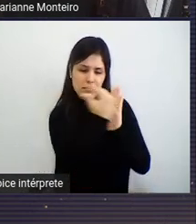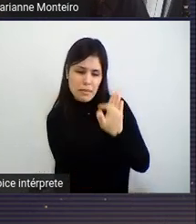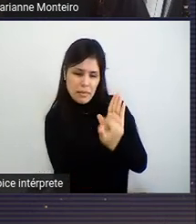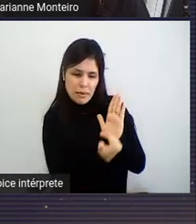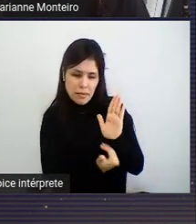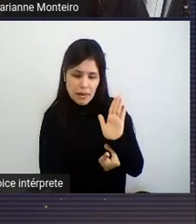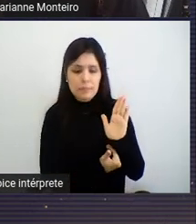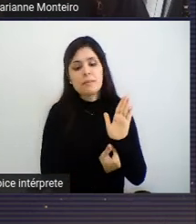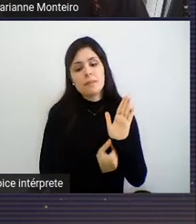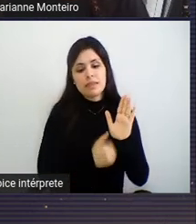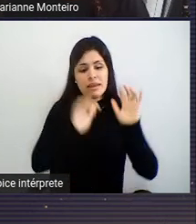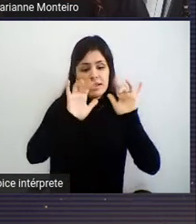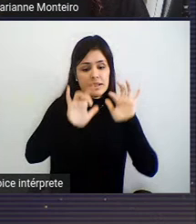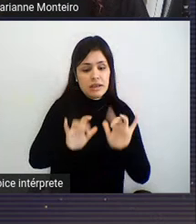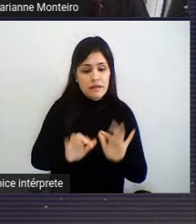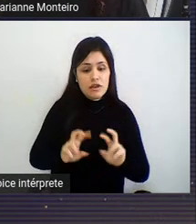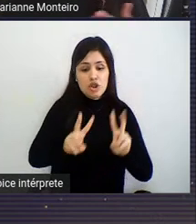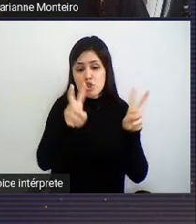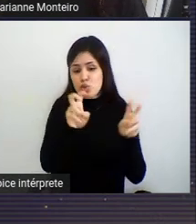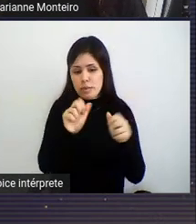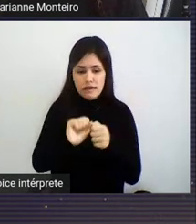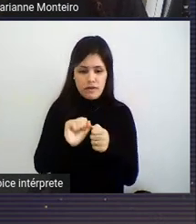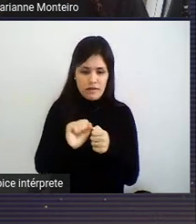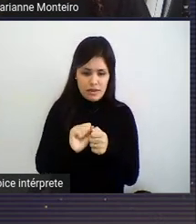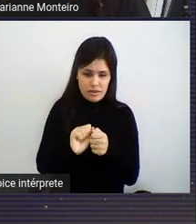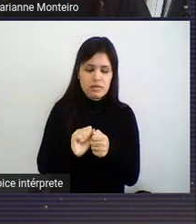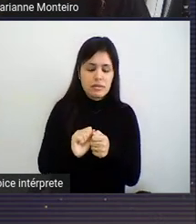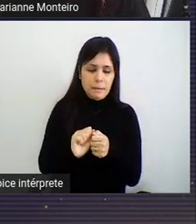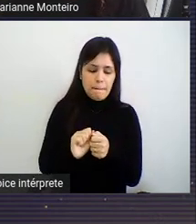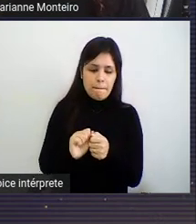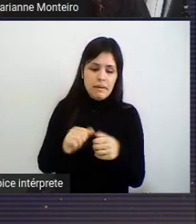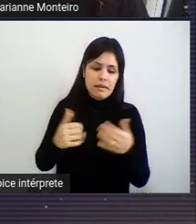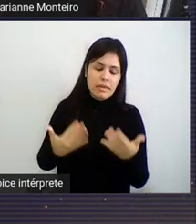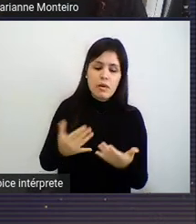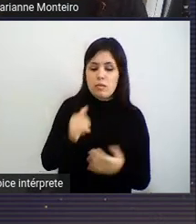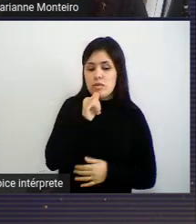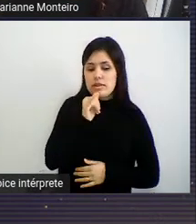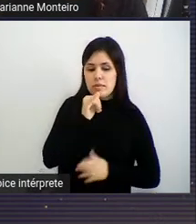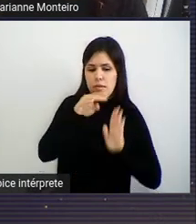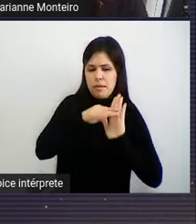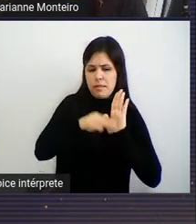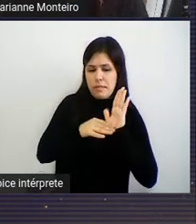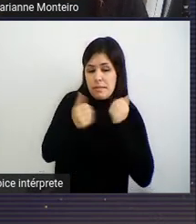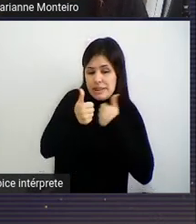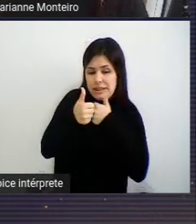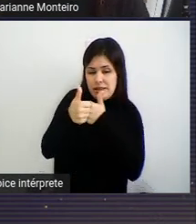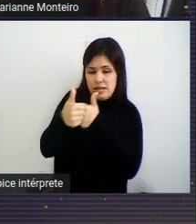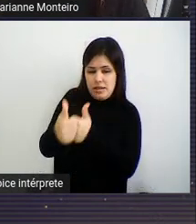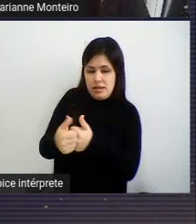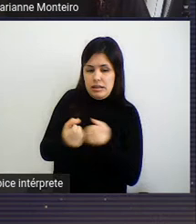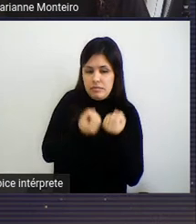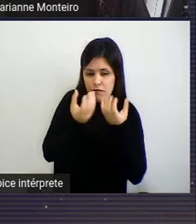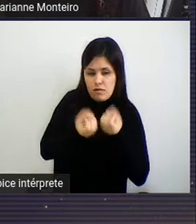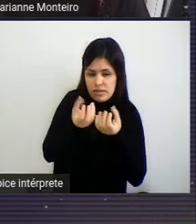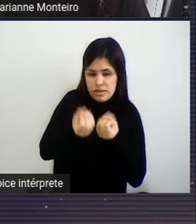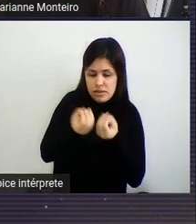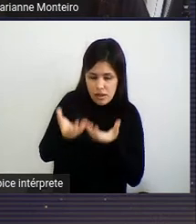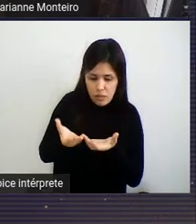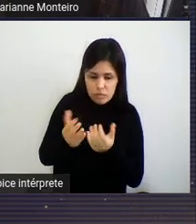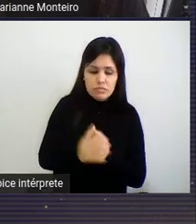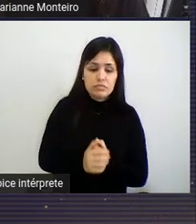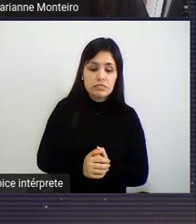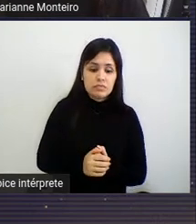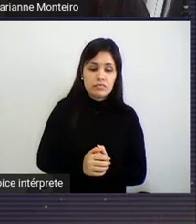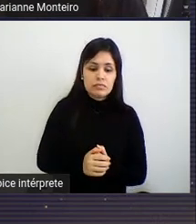legal escrever sobre o que você fez. Então, tutoriais para que outras pessoas não tenham tanta dificuldade quanto